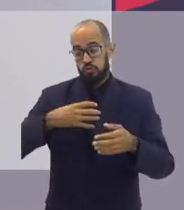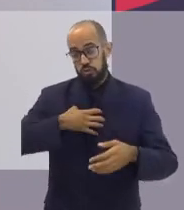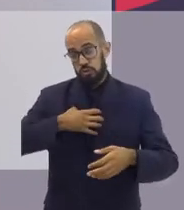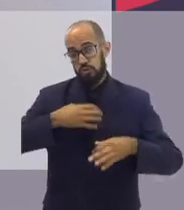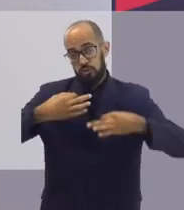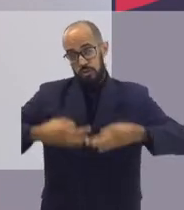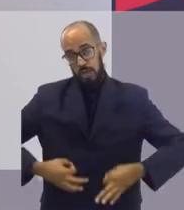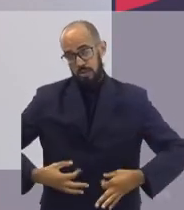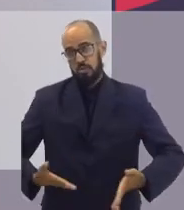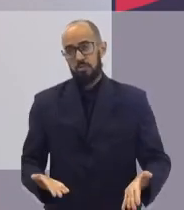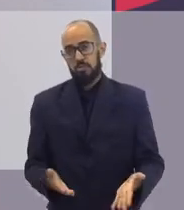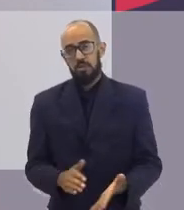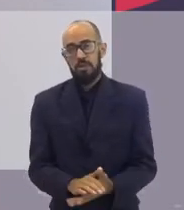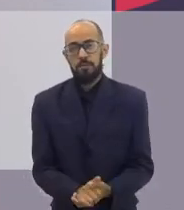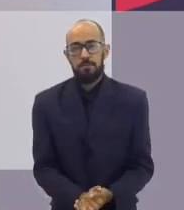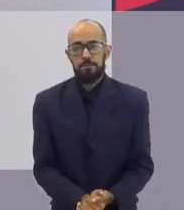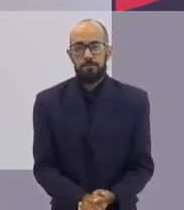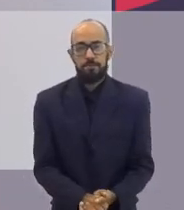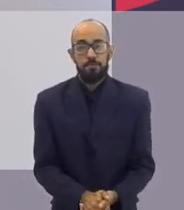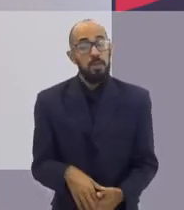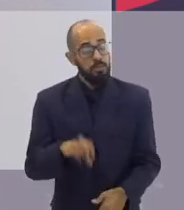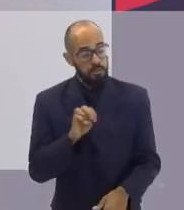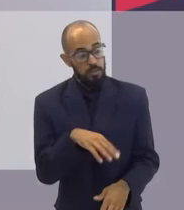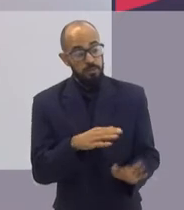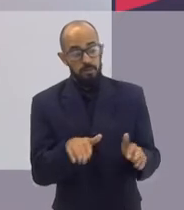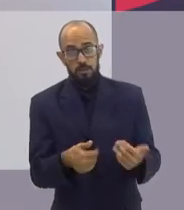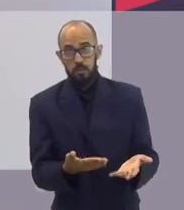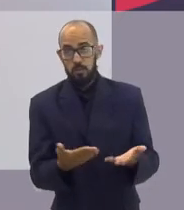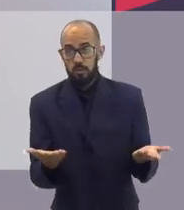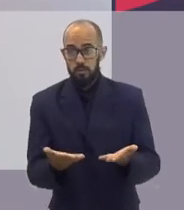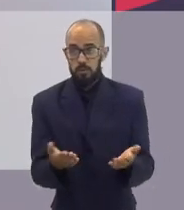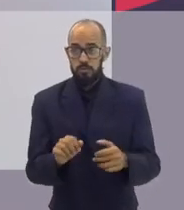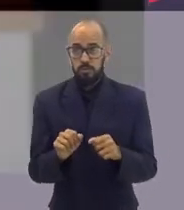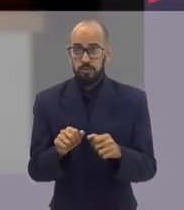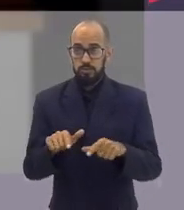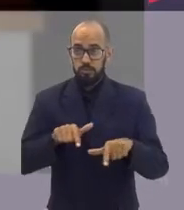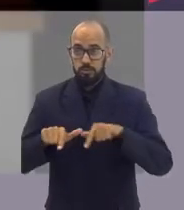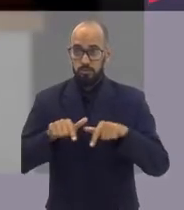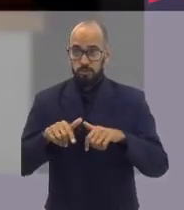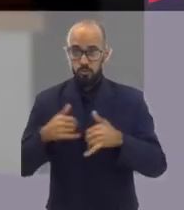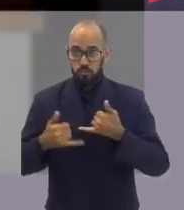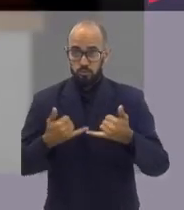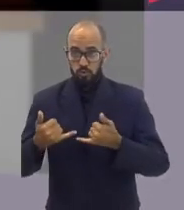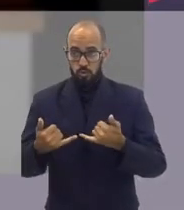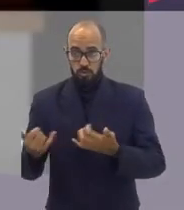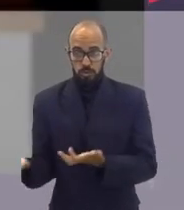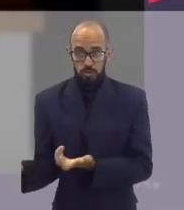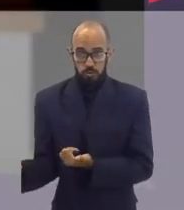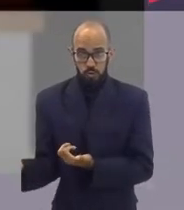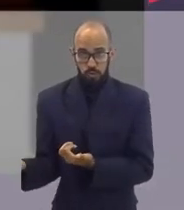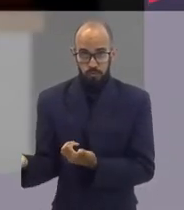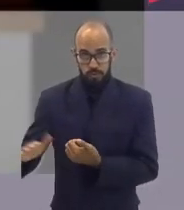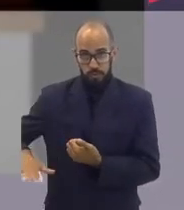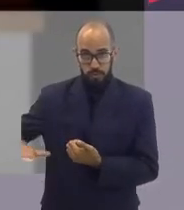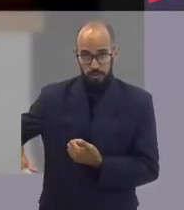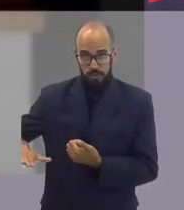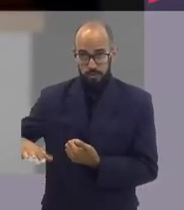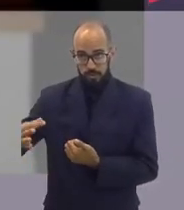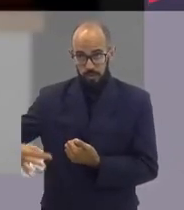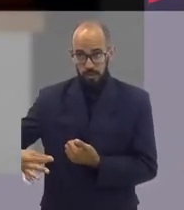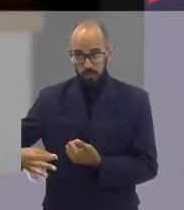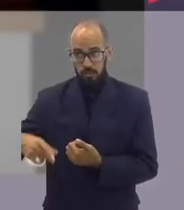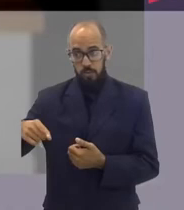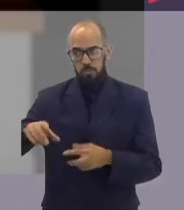as coisas, né? E agora vocês estão trabalhando num jogo para jovens, para crianças,